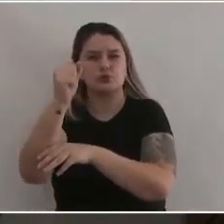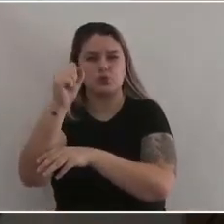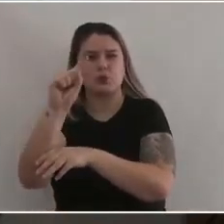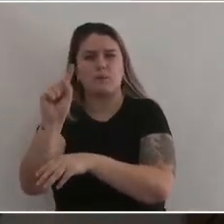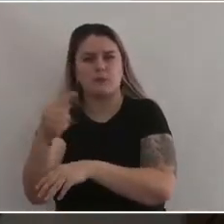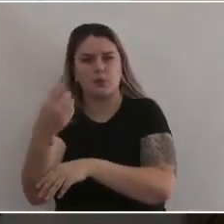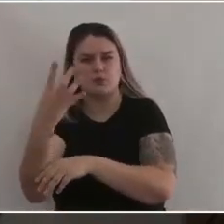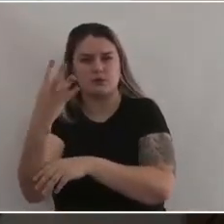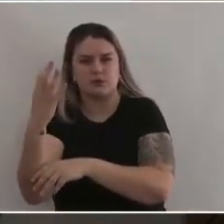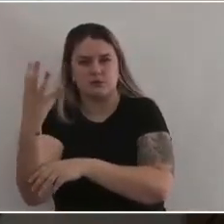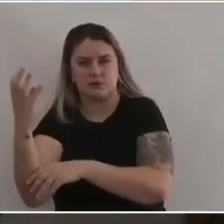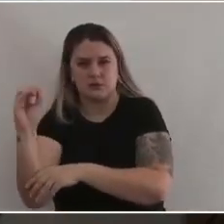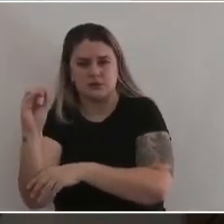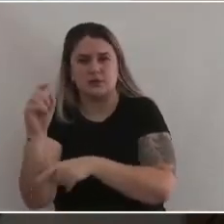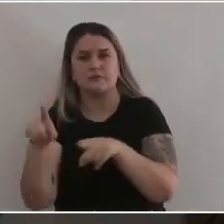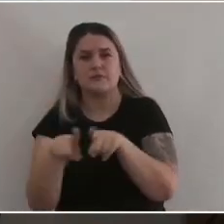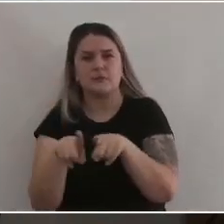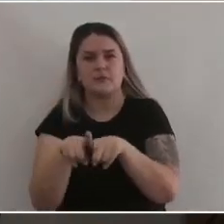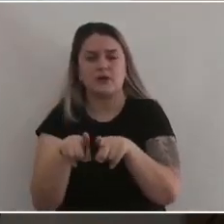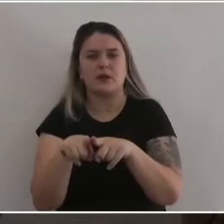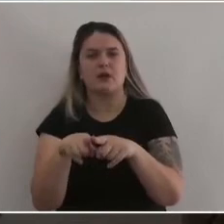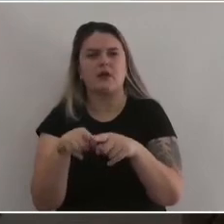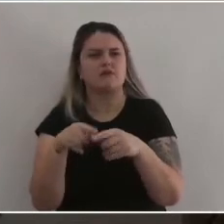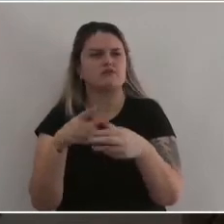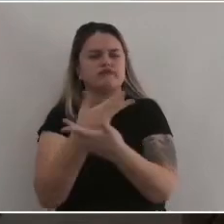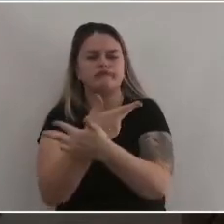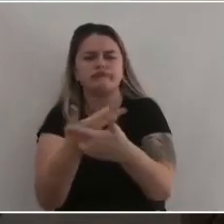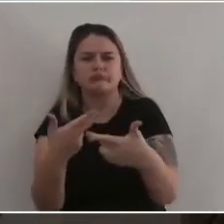128.440 e procedimentos coletivos foram